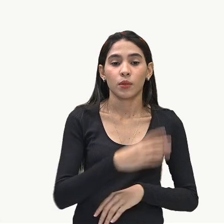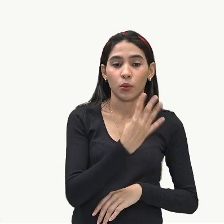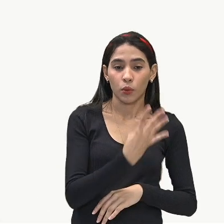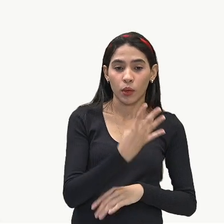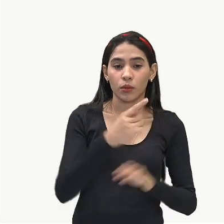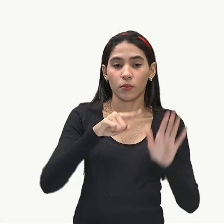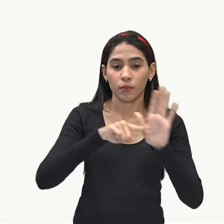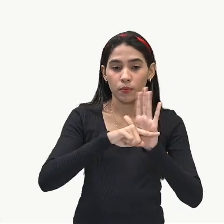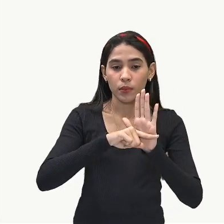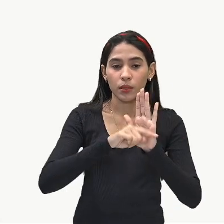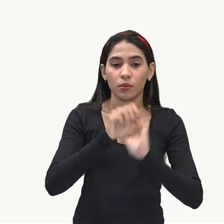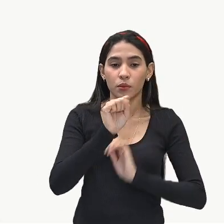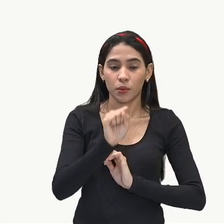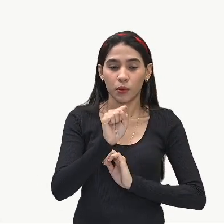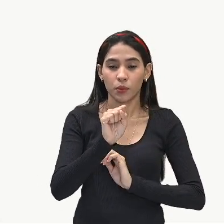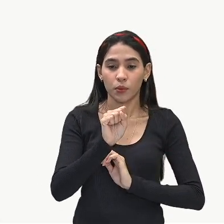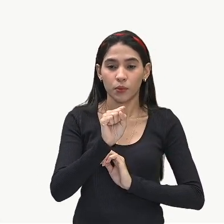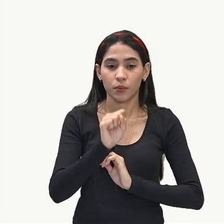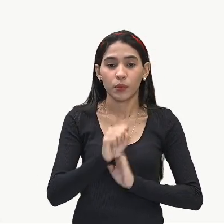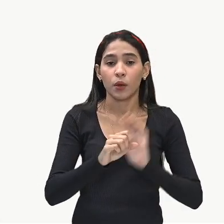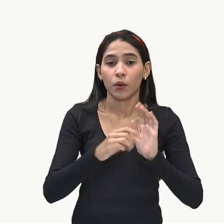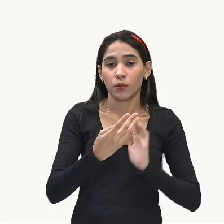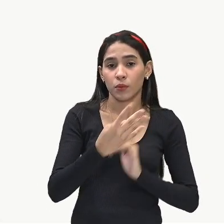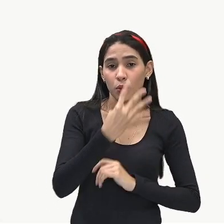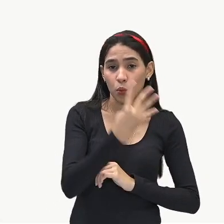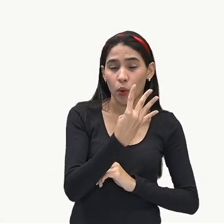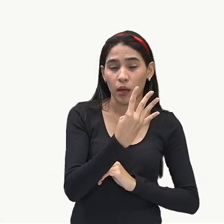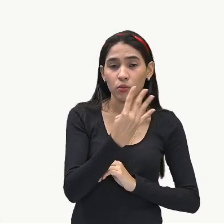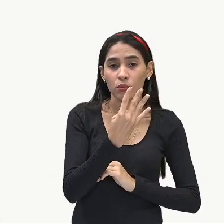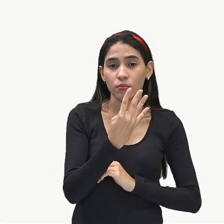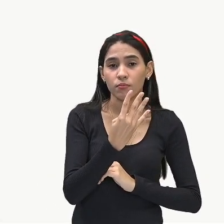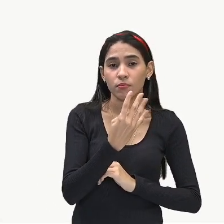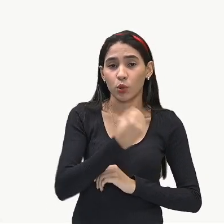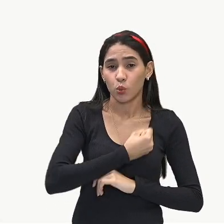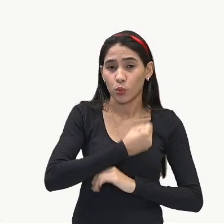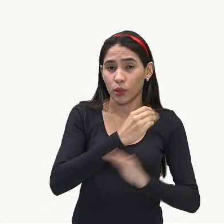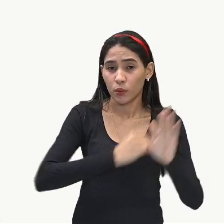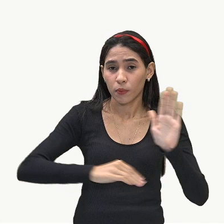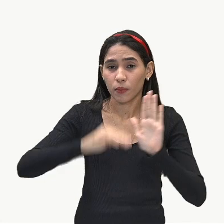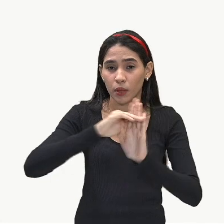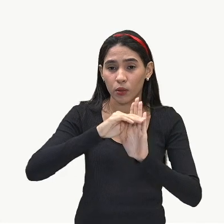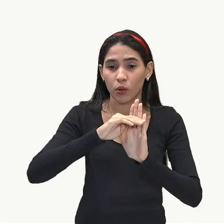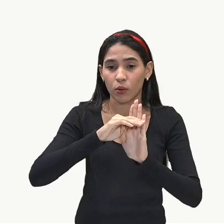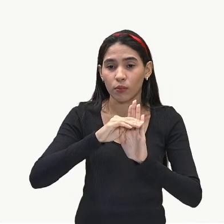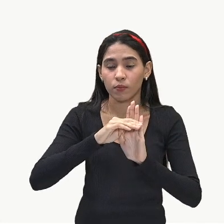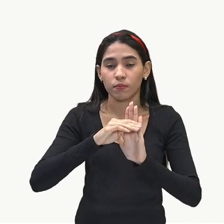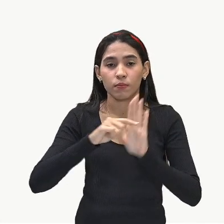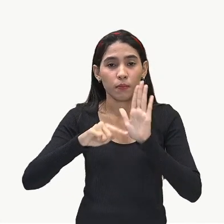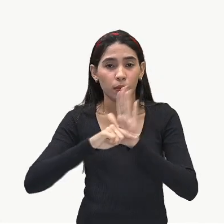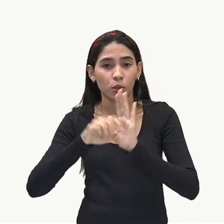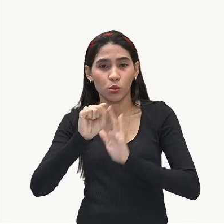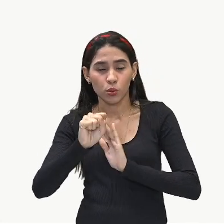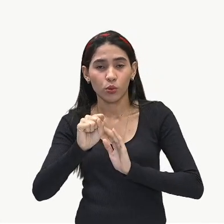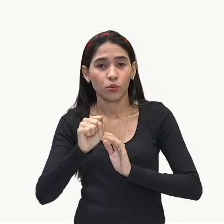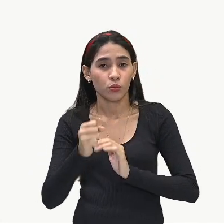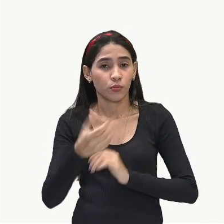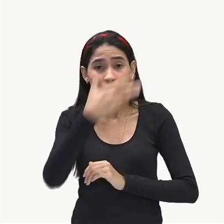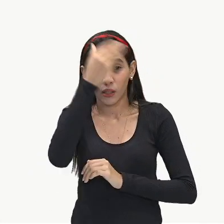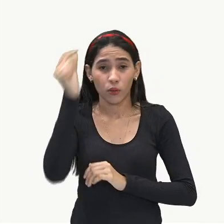em 4, né? Que é um número maior que menos 8. Não esquece do sinal, tá